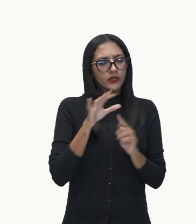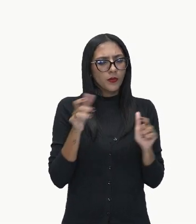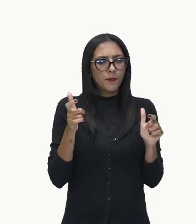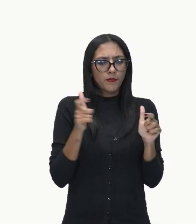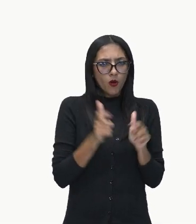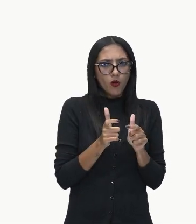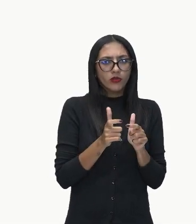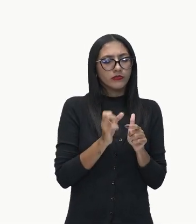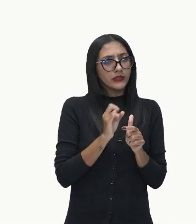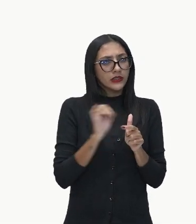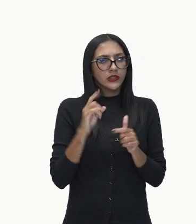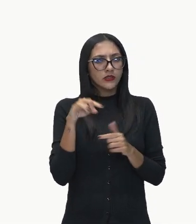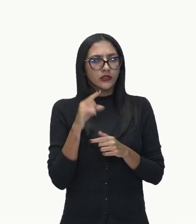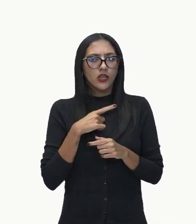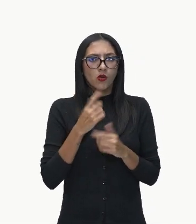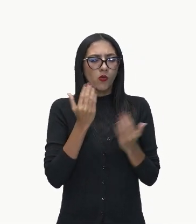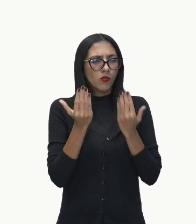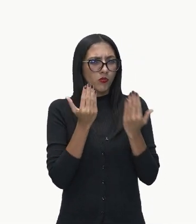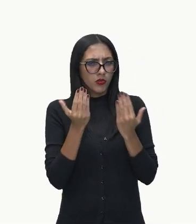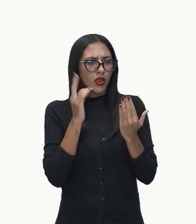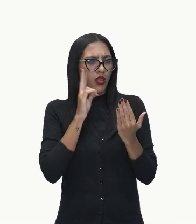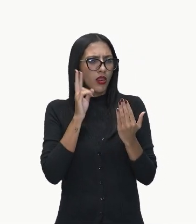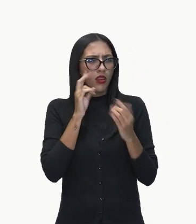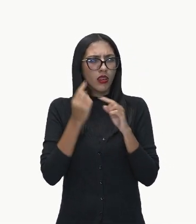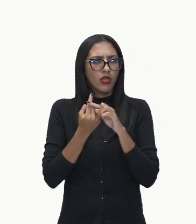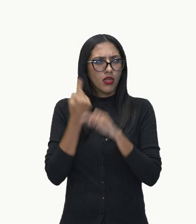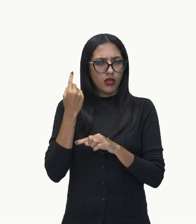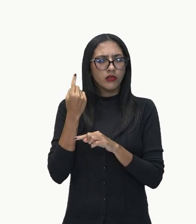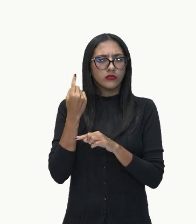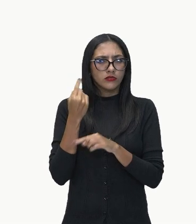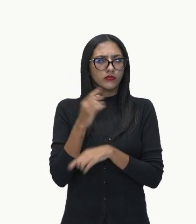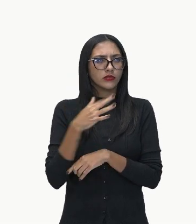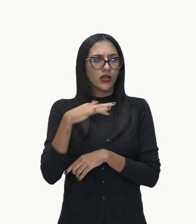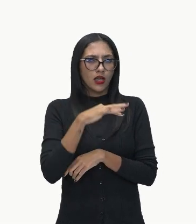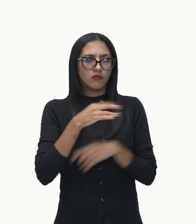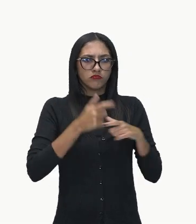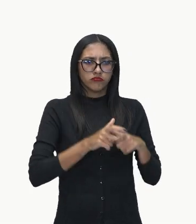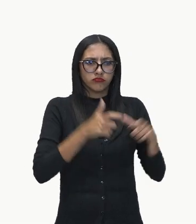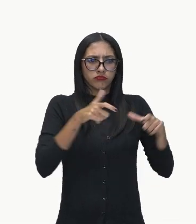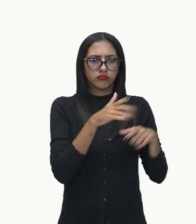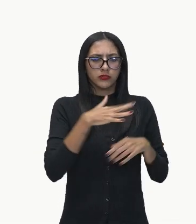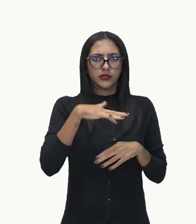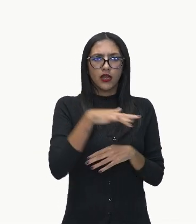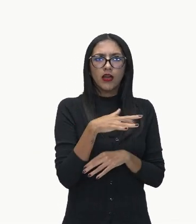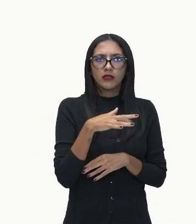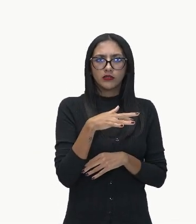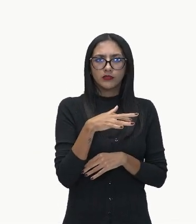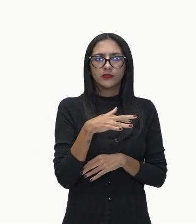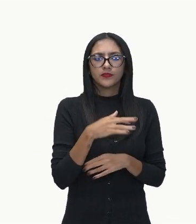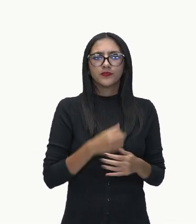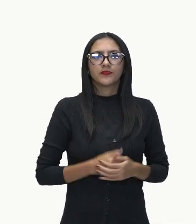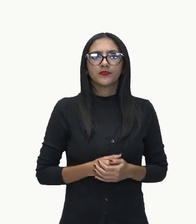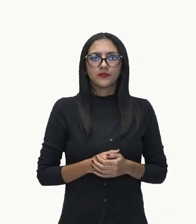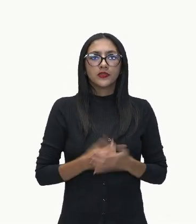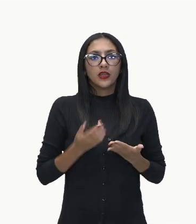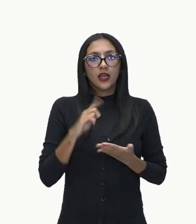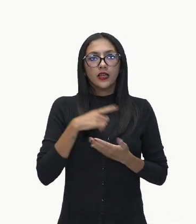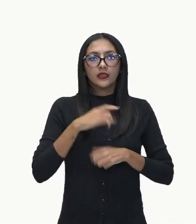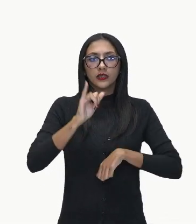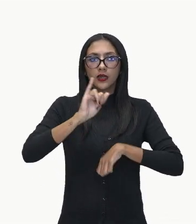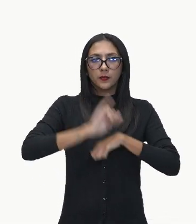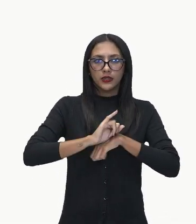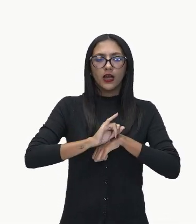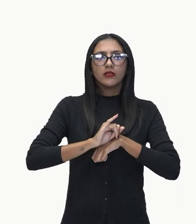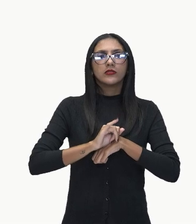gente compara com aquela primeira que nós vimos, que eram as metrópoles, tá? E aí as capitais regionais,